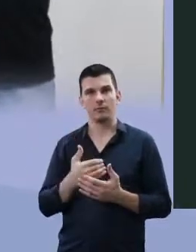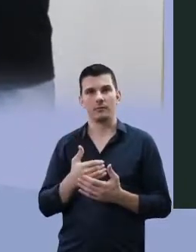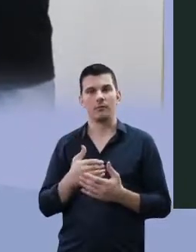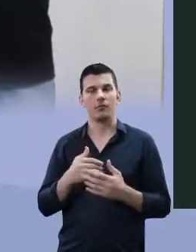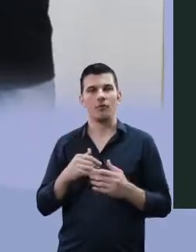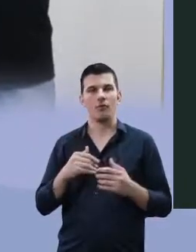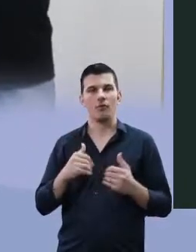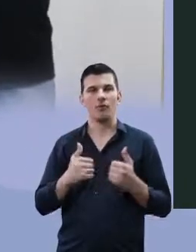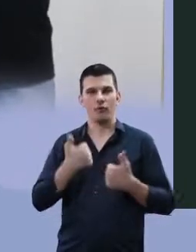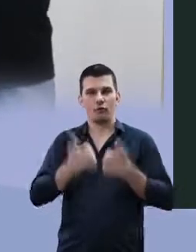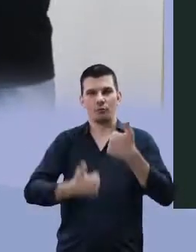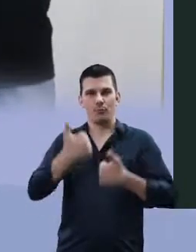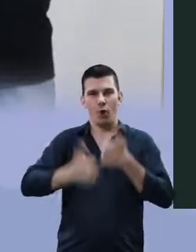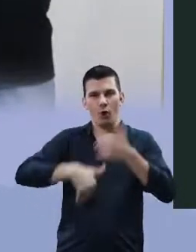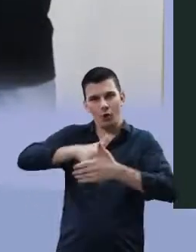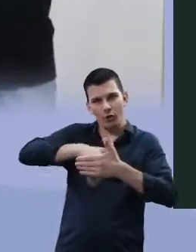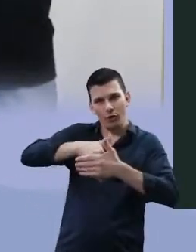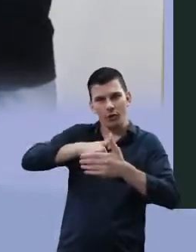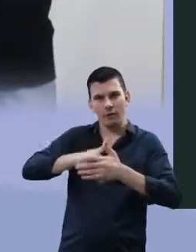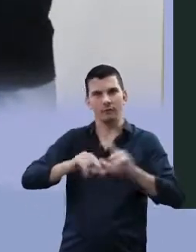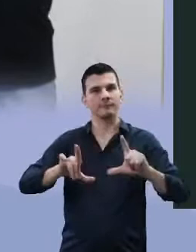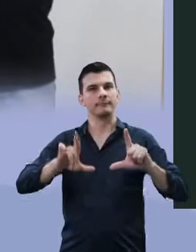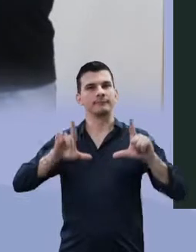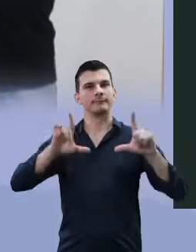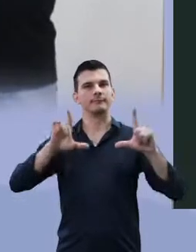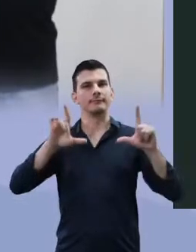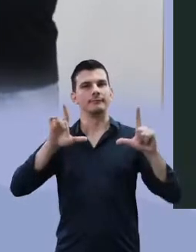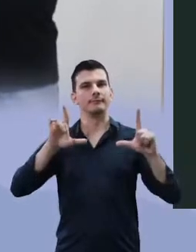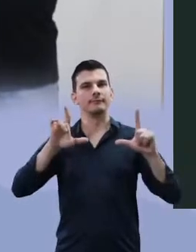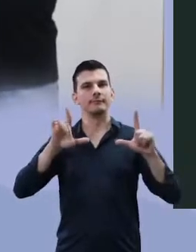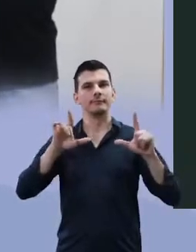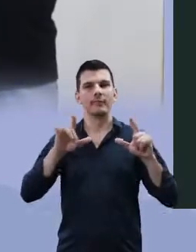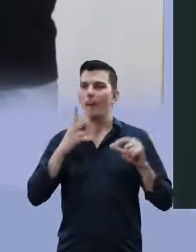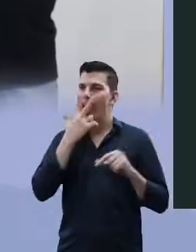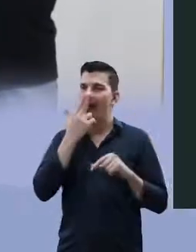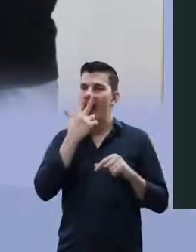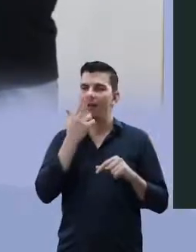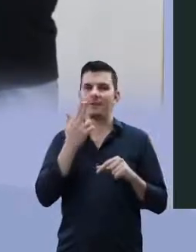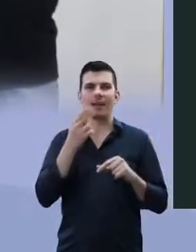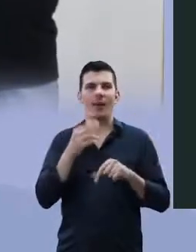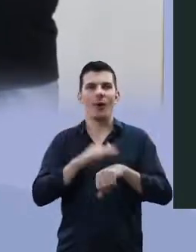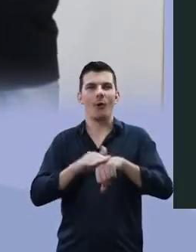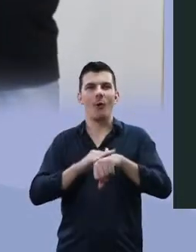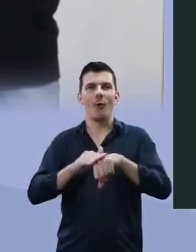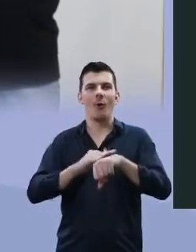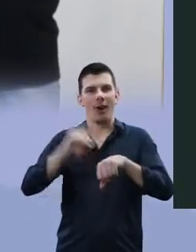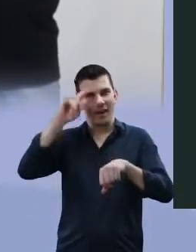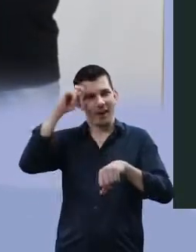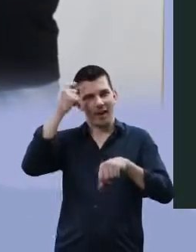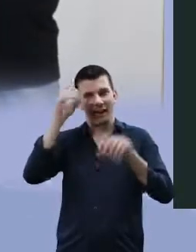negro, começa a se destacar num time de futebol. Curiosamente, ele vai deixando de ser negro.